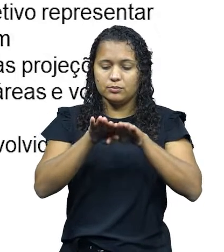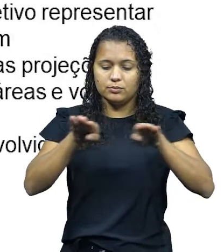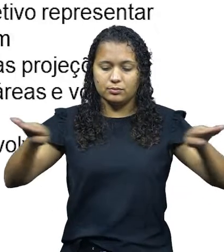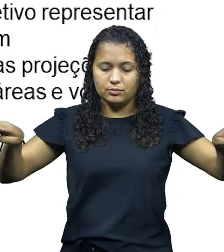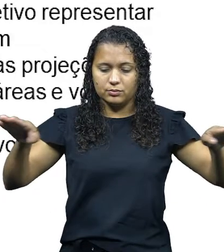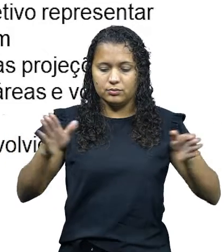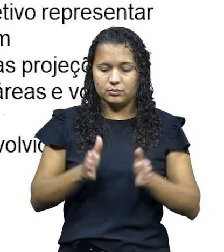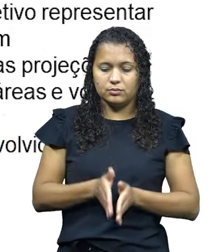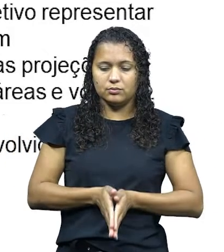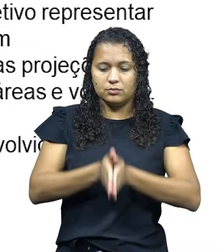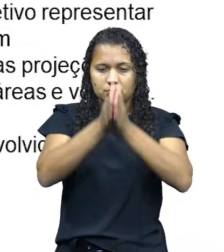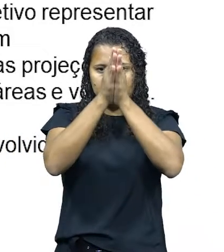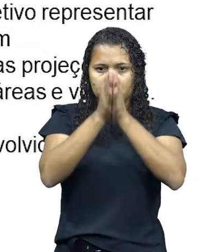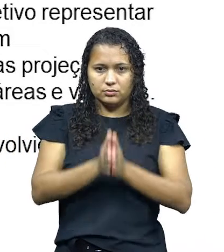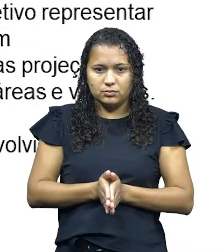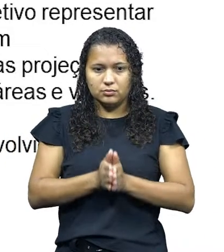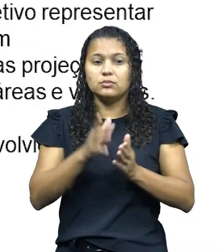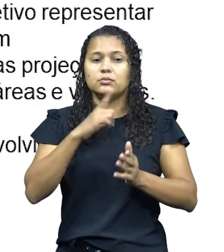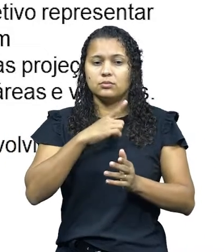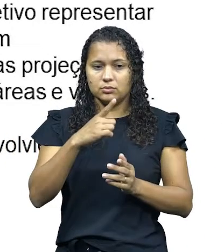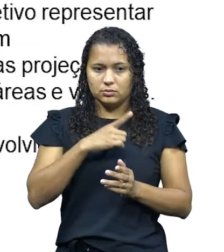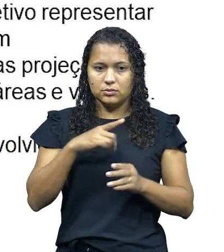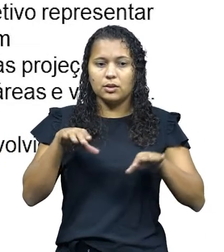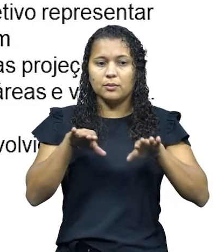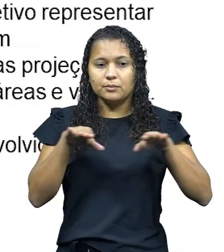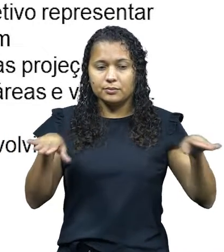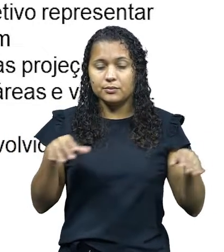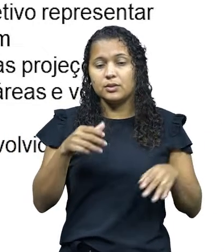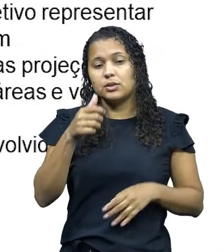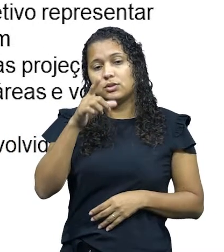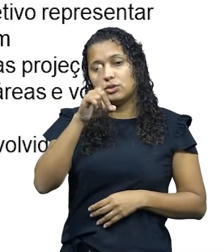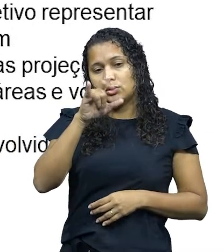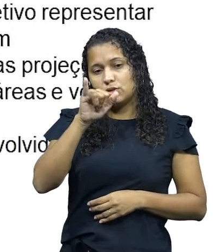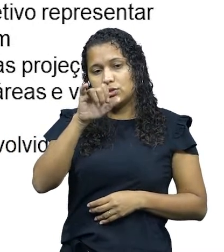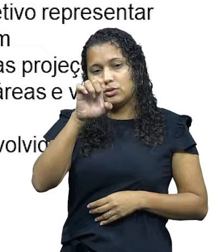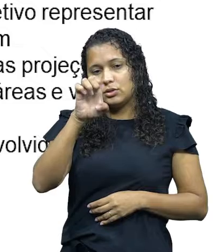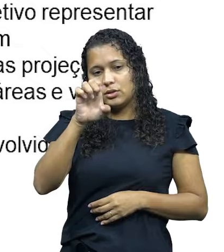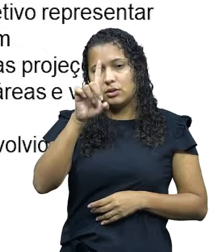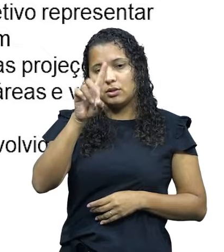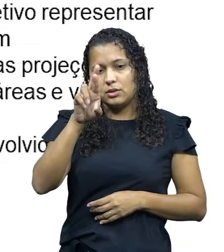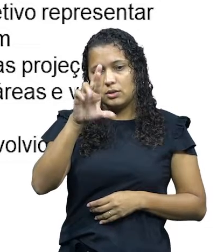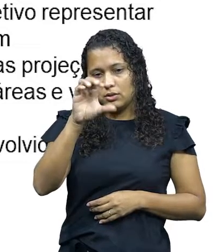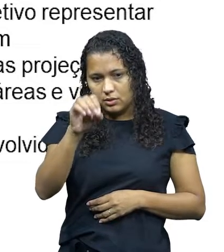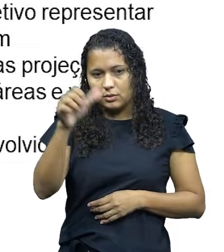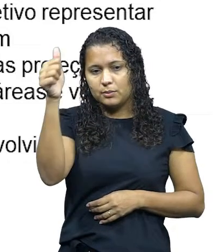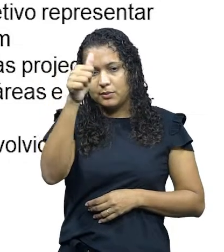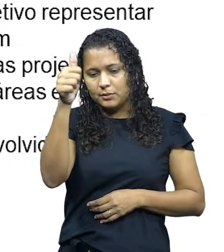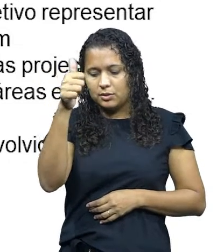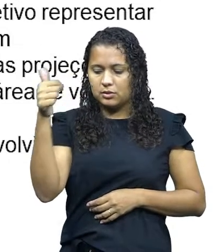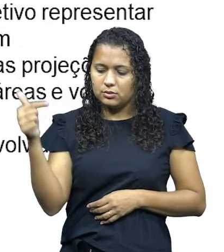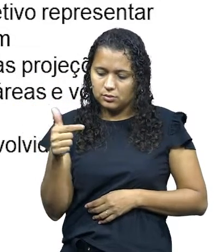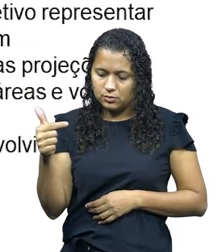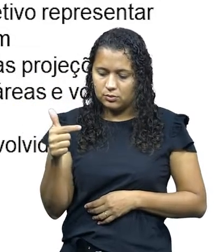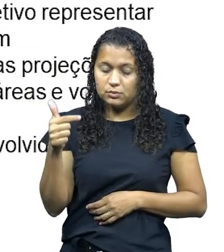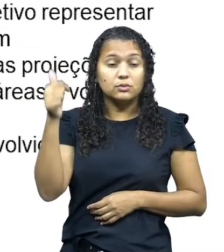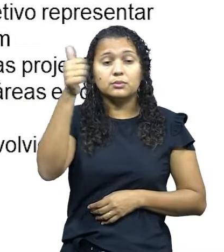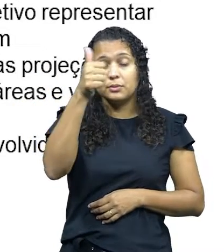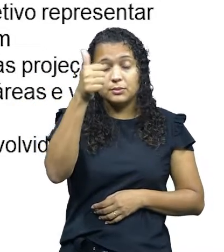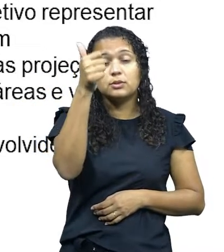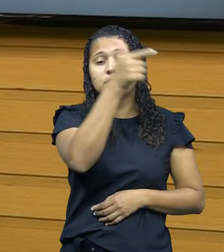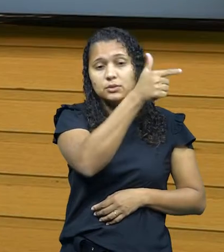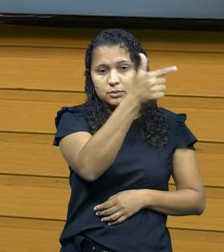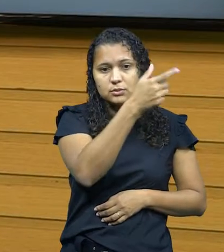planos perpendiculares, né? Então, nós temos o primeiro diedro, o segundo diedro, o terceiro diedro e o quarto